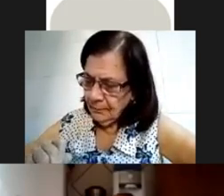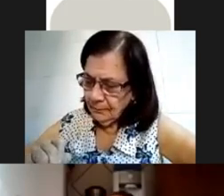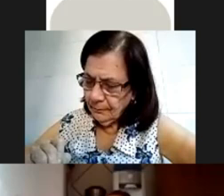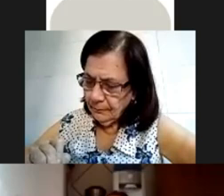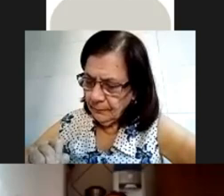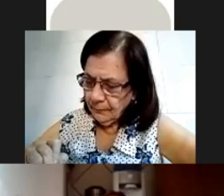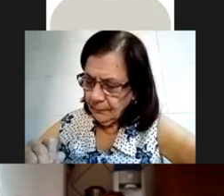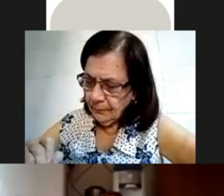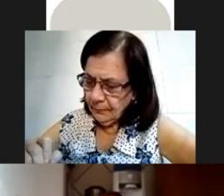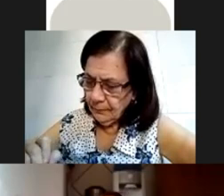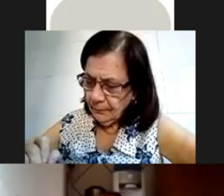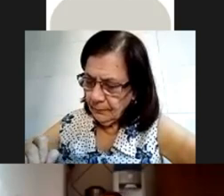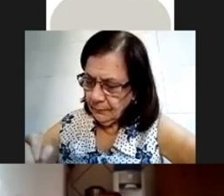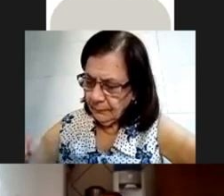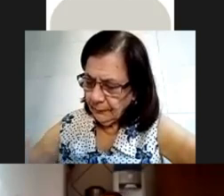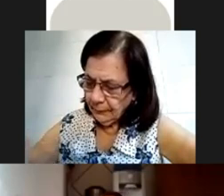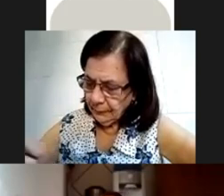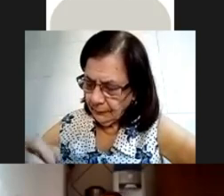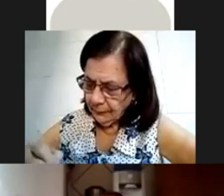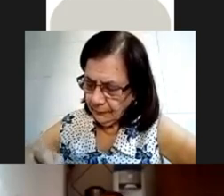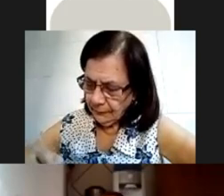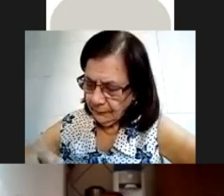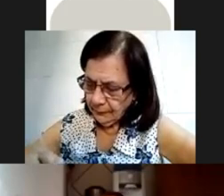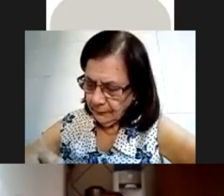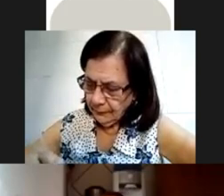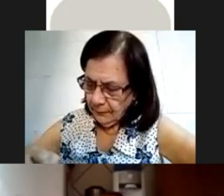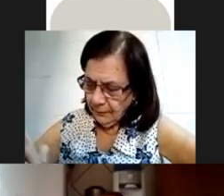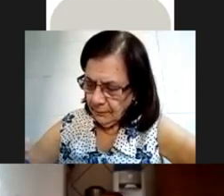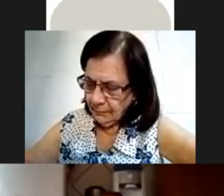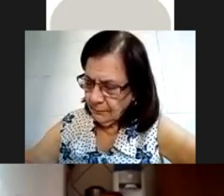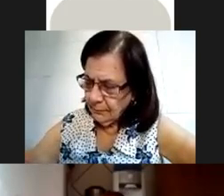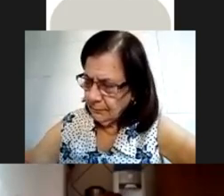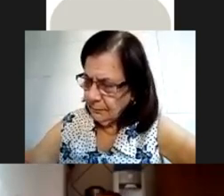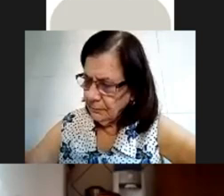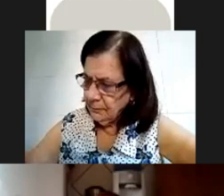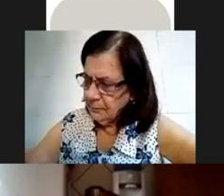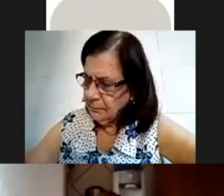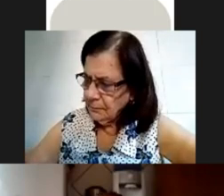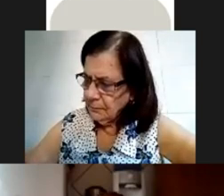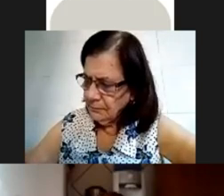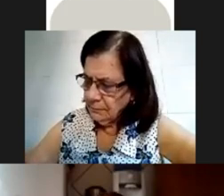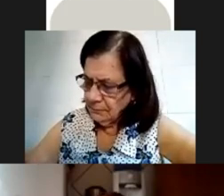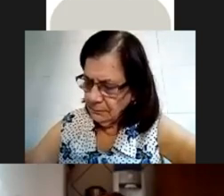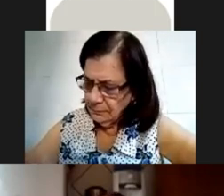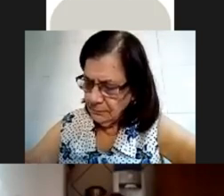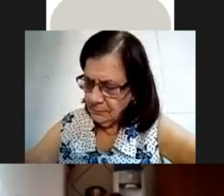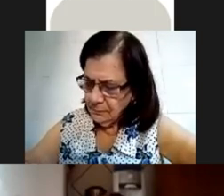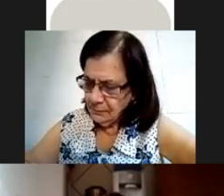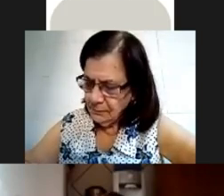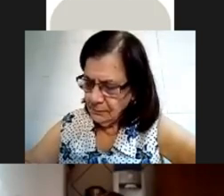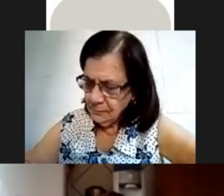2 meses. Às vezes, esses 2 meses viram 8 anos. É o ponto fora da curva. É,